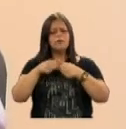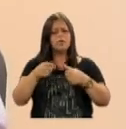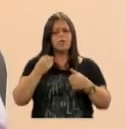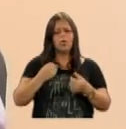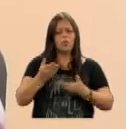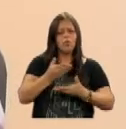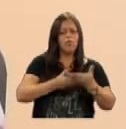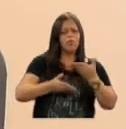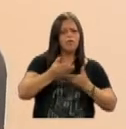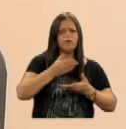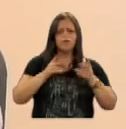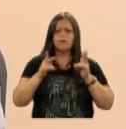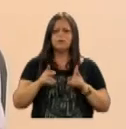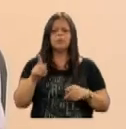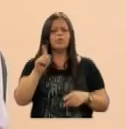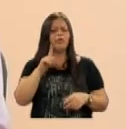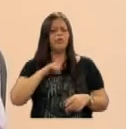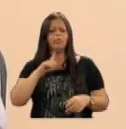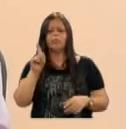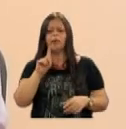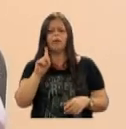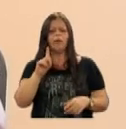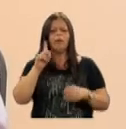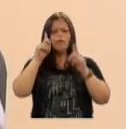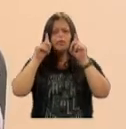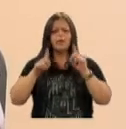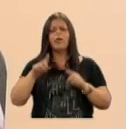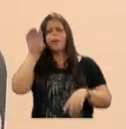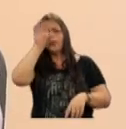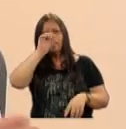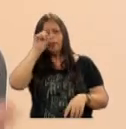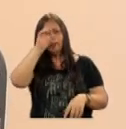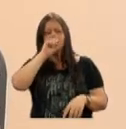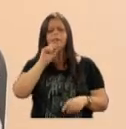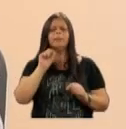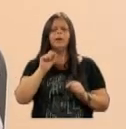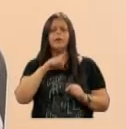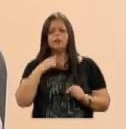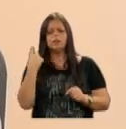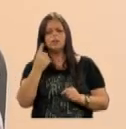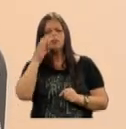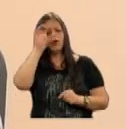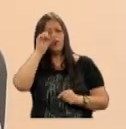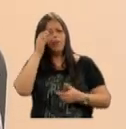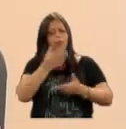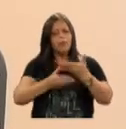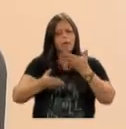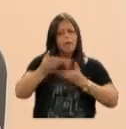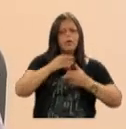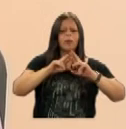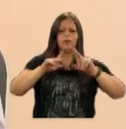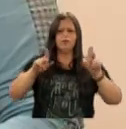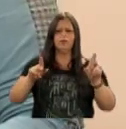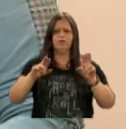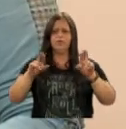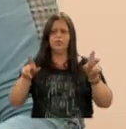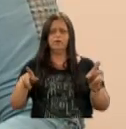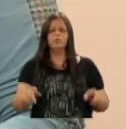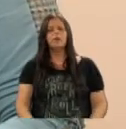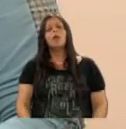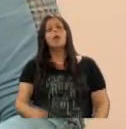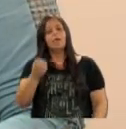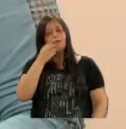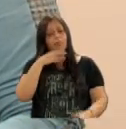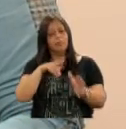é com as pessoas que não têm deficiência para aprender aí pra que a gente aprenda a lidar com as diferenças é é boa